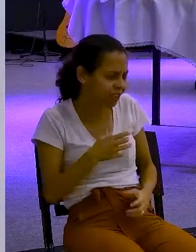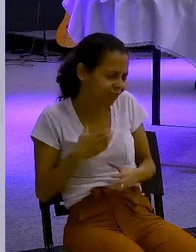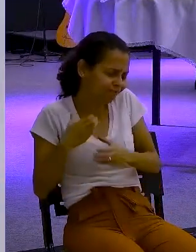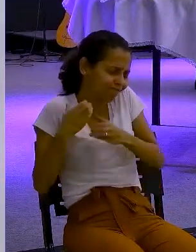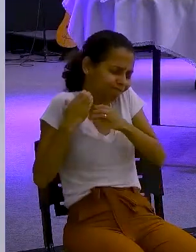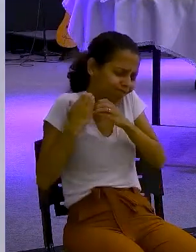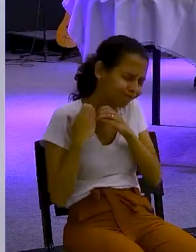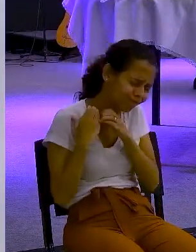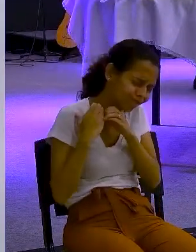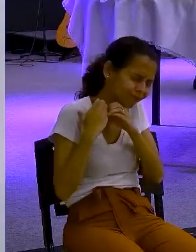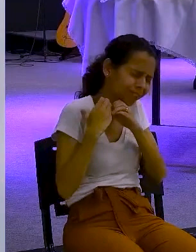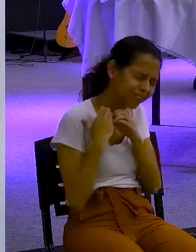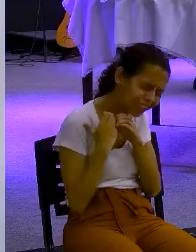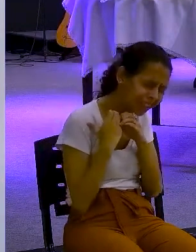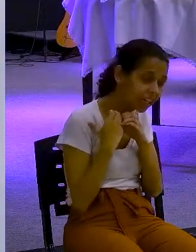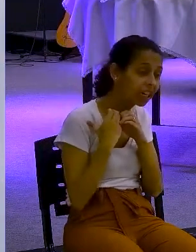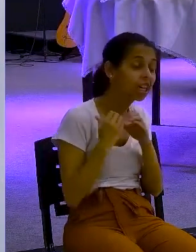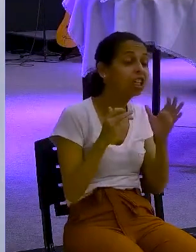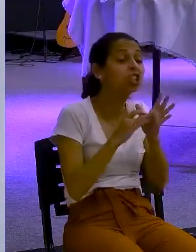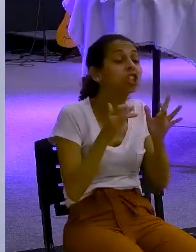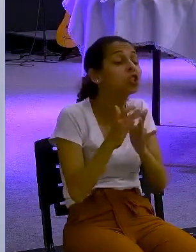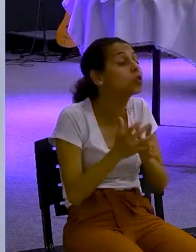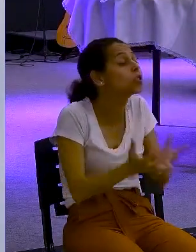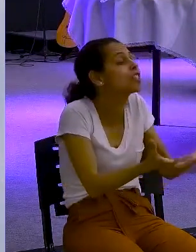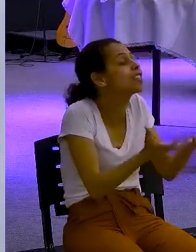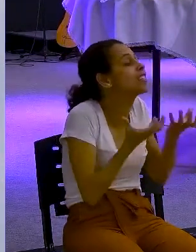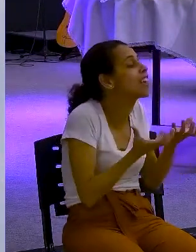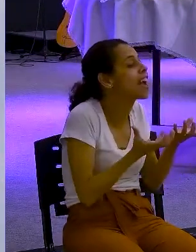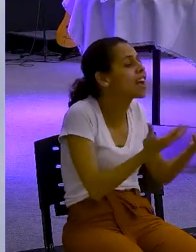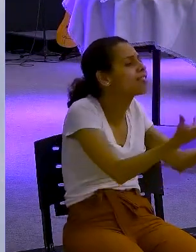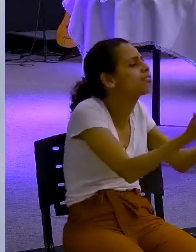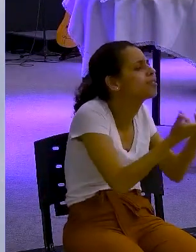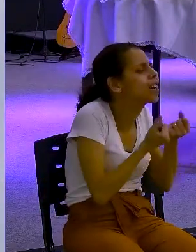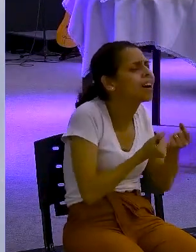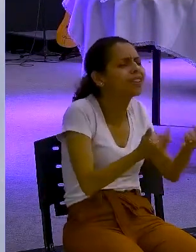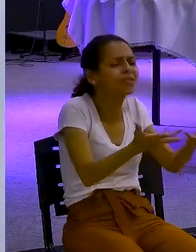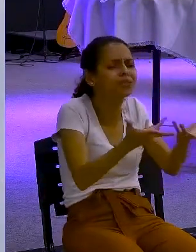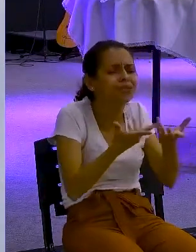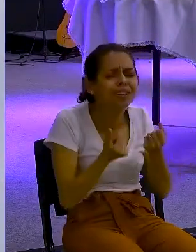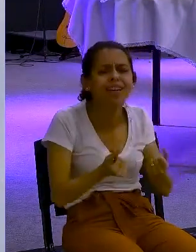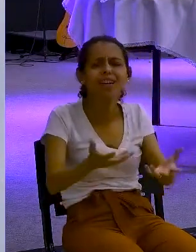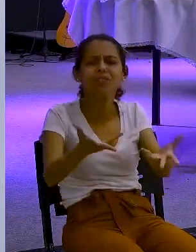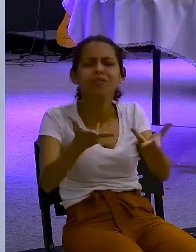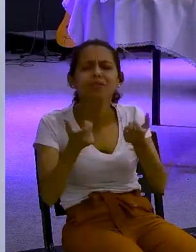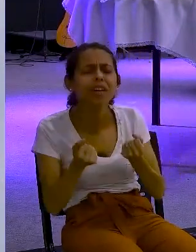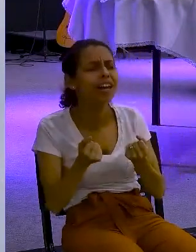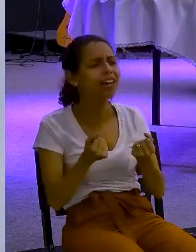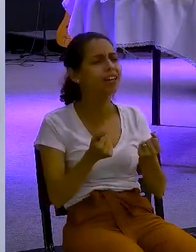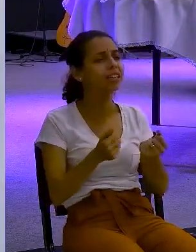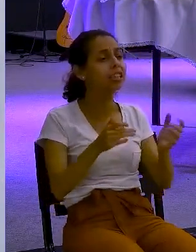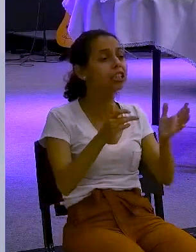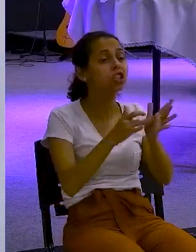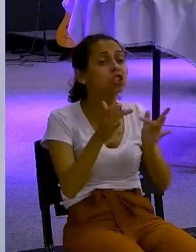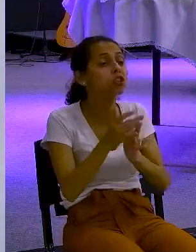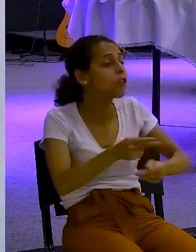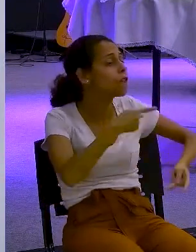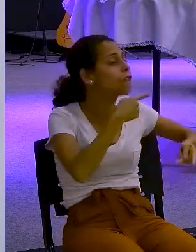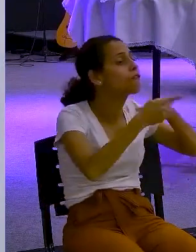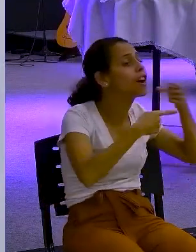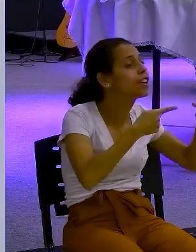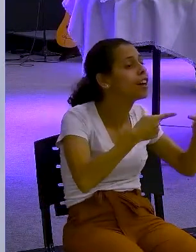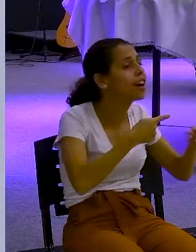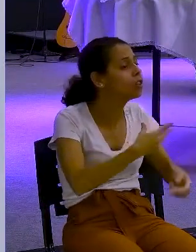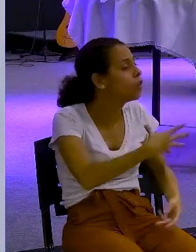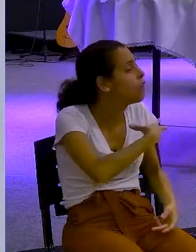corredores. Jesus está aqui falando: filho, traz, entrega para mim. Jesus está aqui presente falando: filho, é só